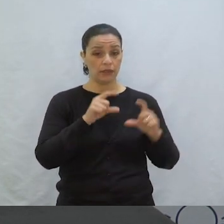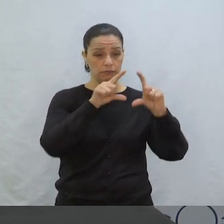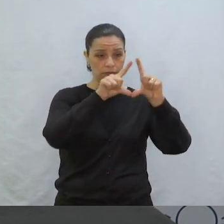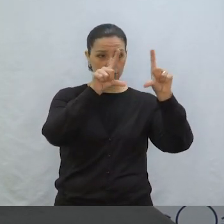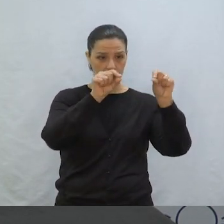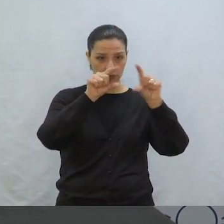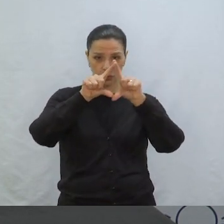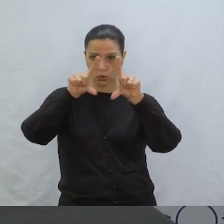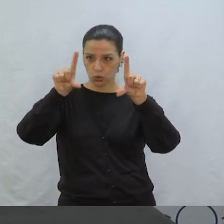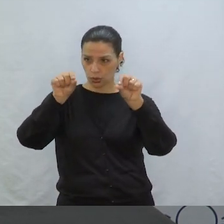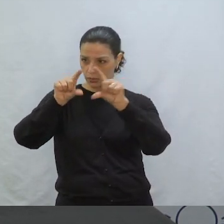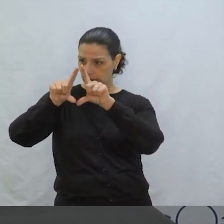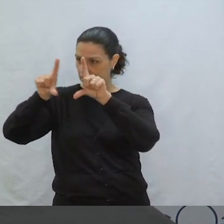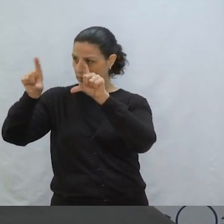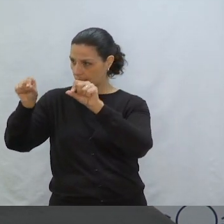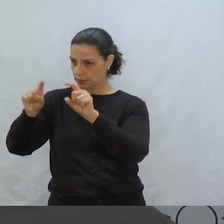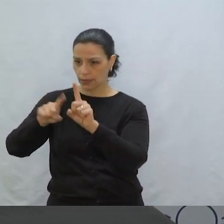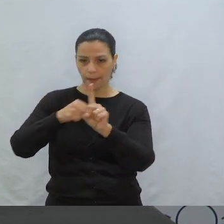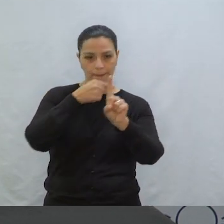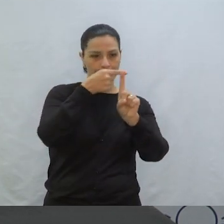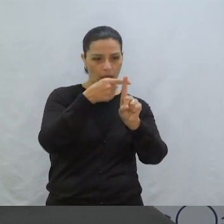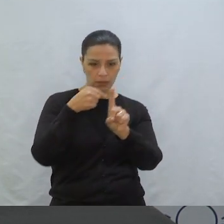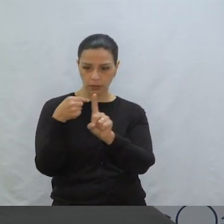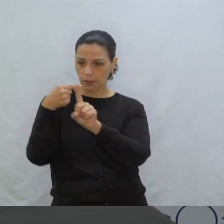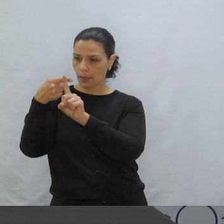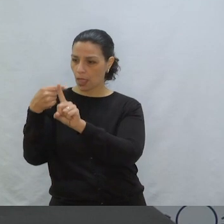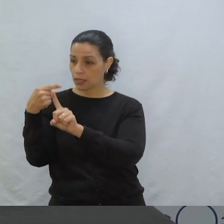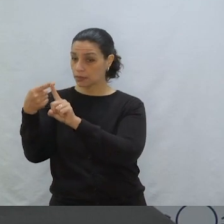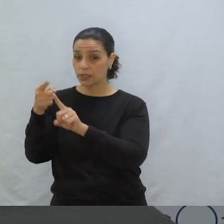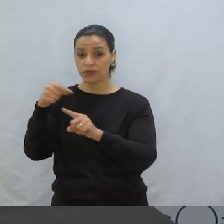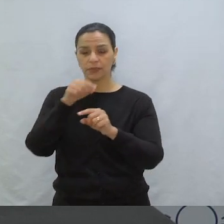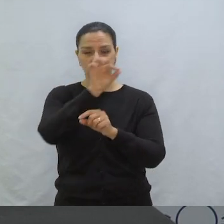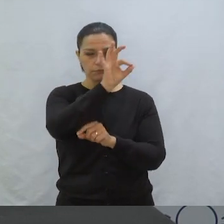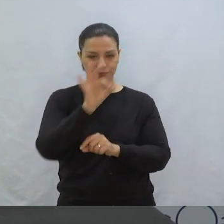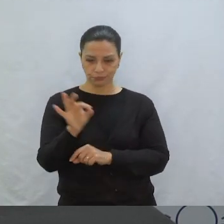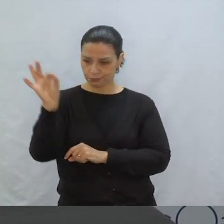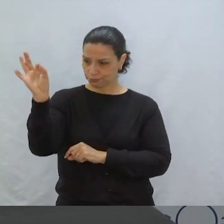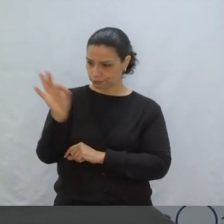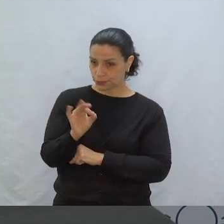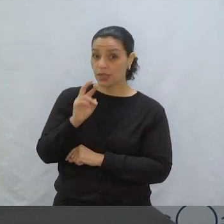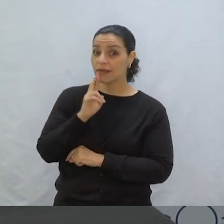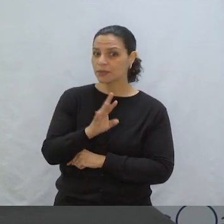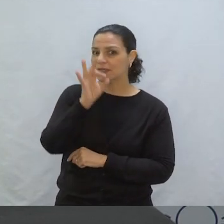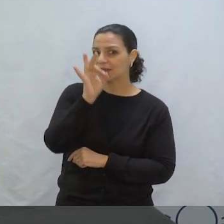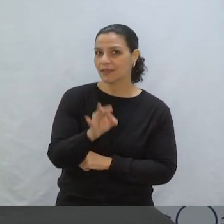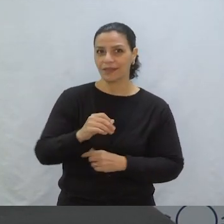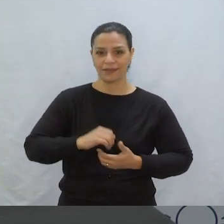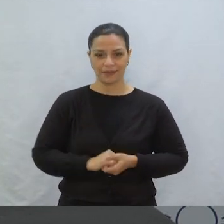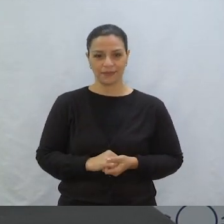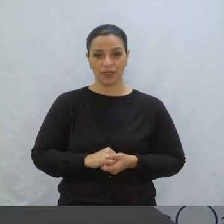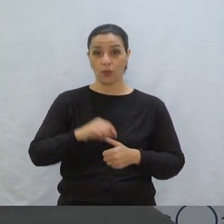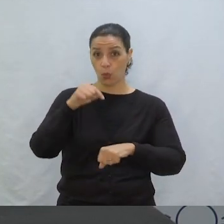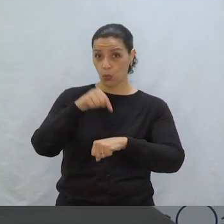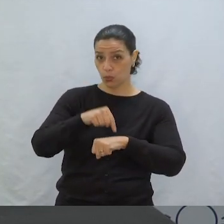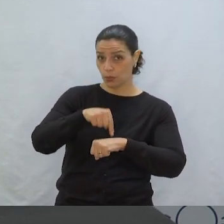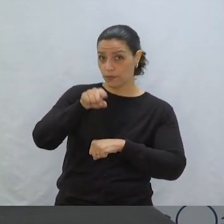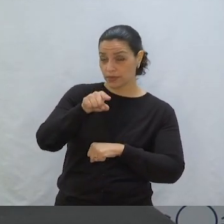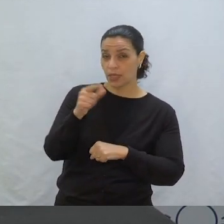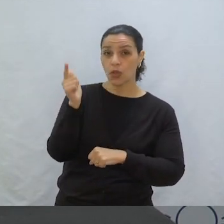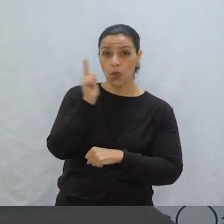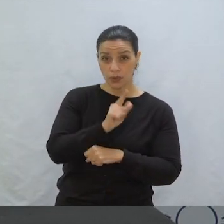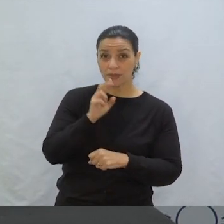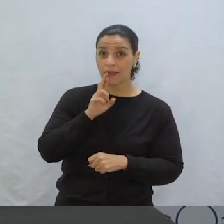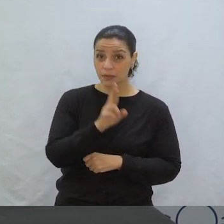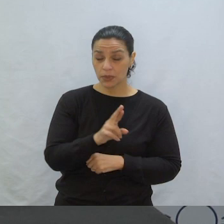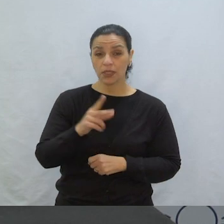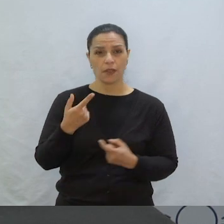Nós temos 3 adições aqui. E você vai ter que ligar até o resultado. Eu vou dar um tempinho